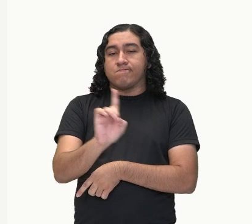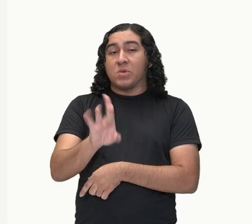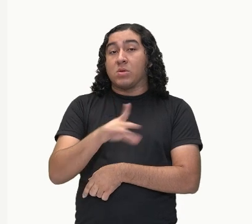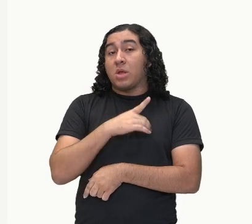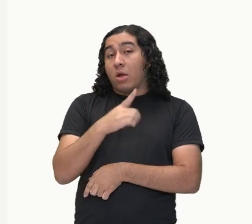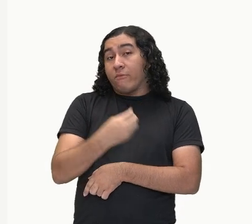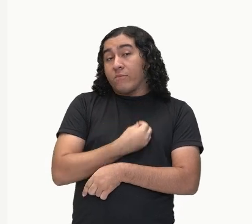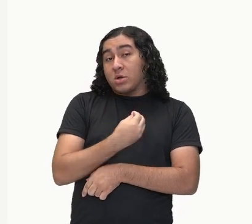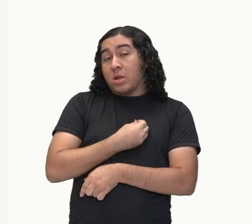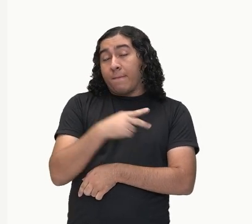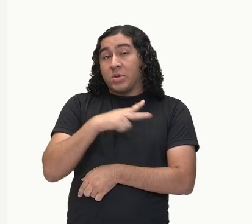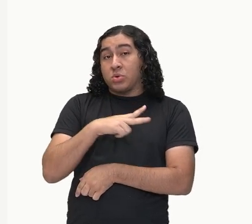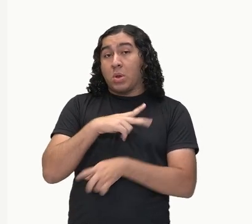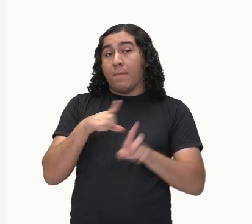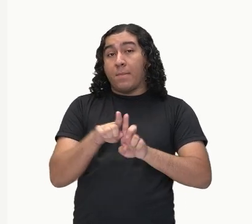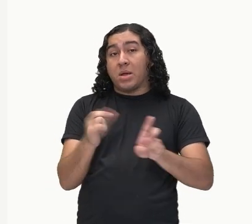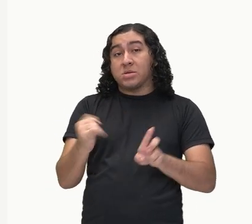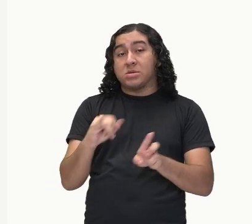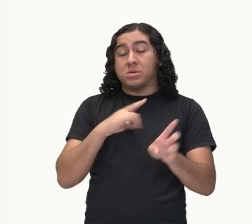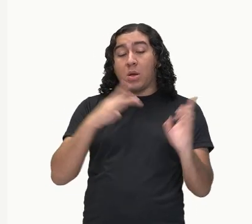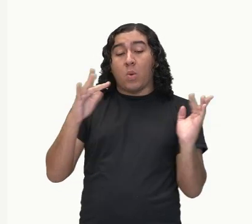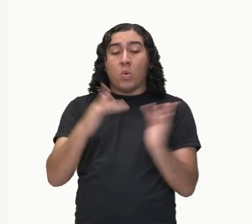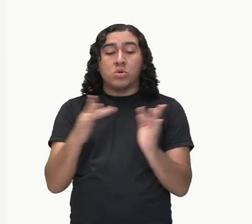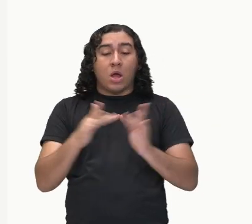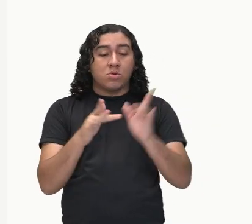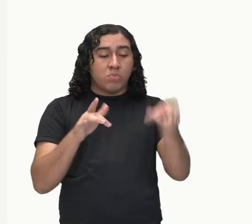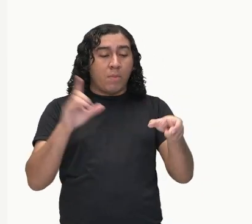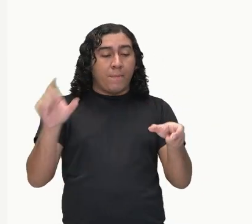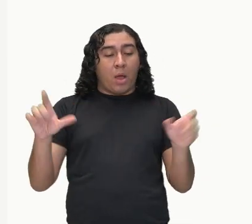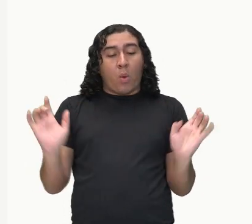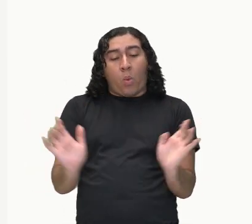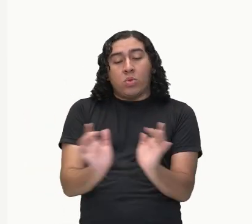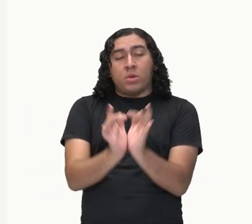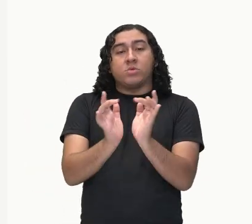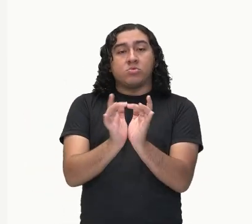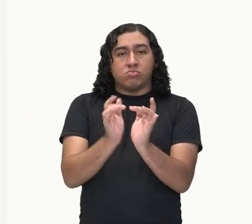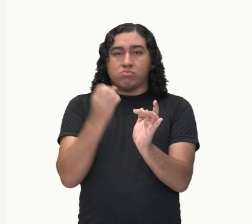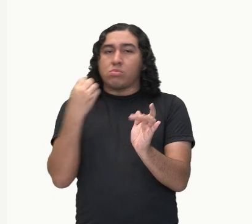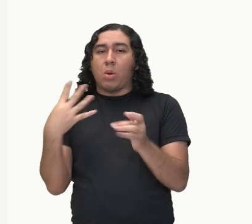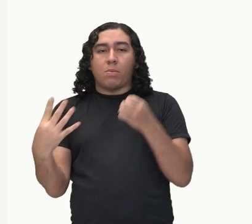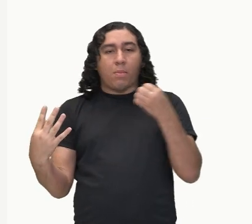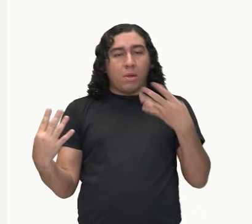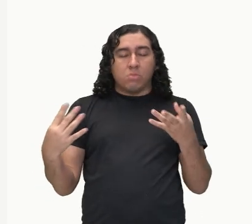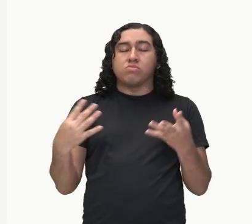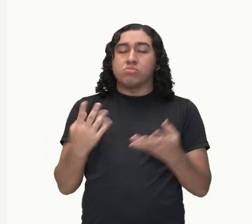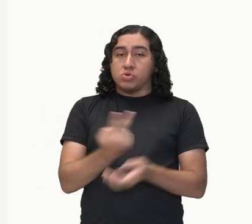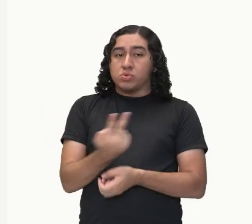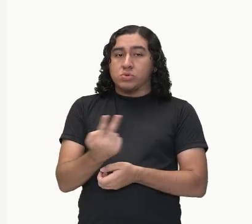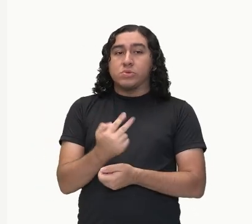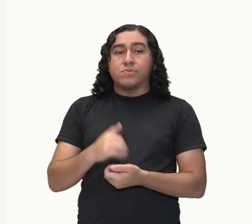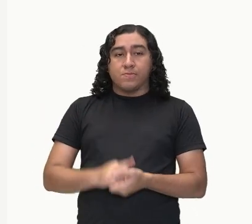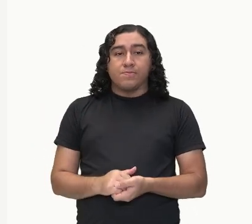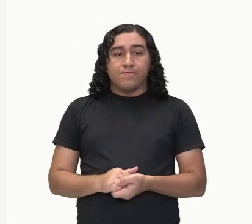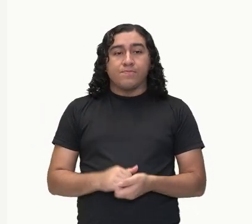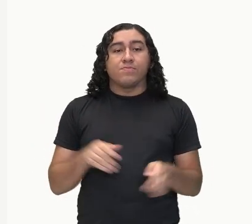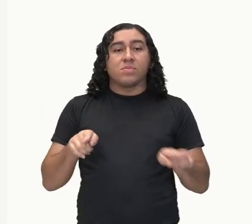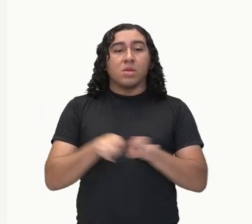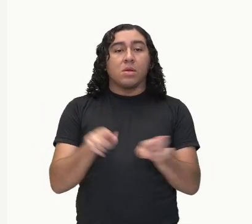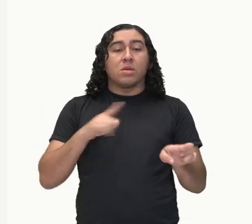própria, mas quando se encontram no meio ambiente, uma beneficia a outra. E nós temos aí a relação